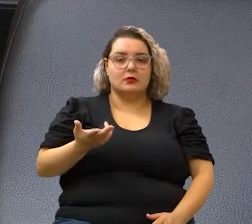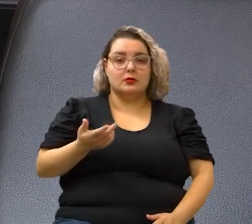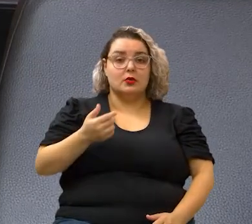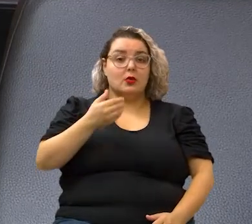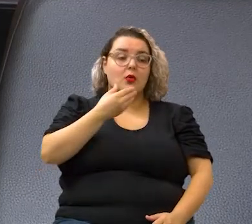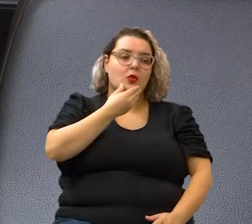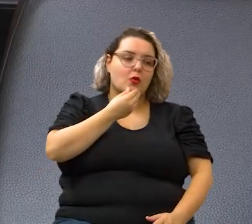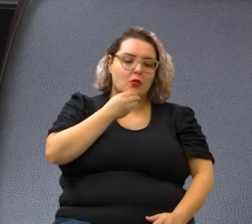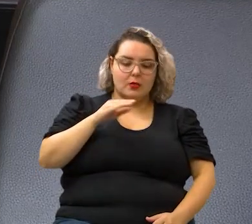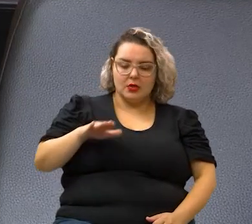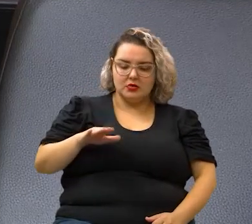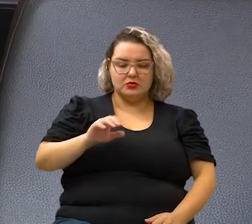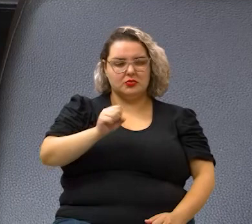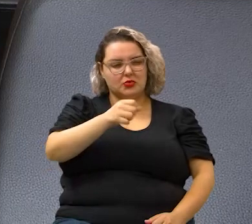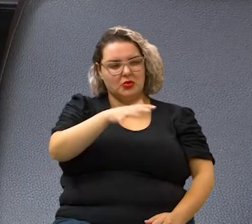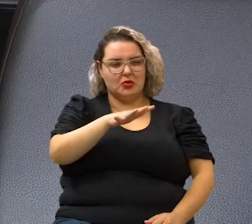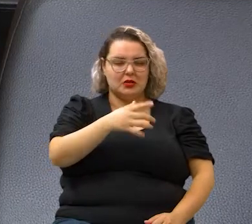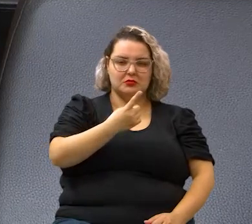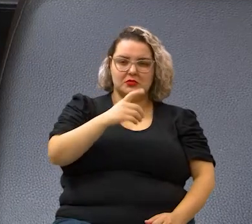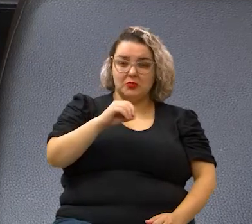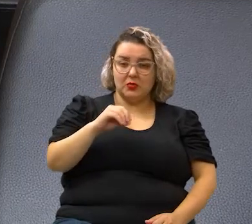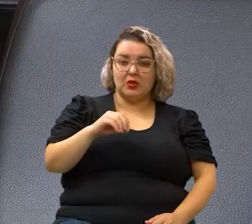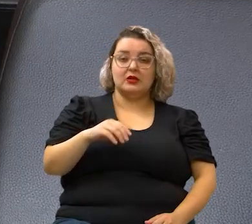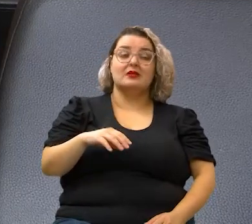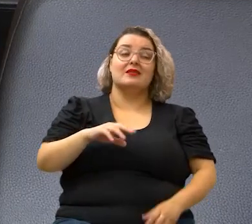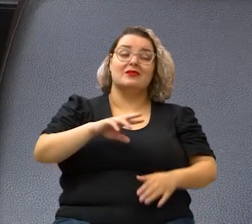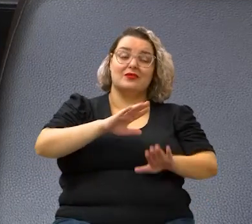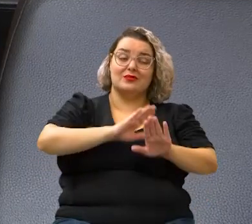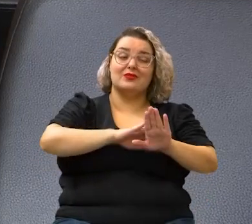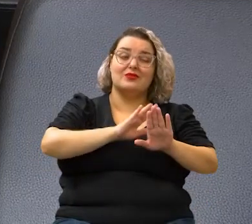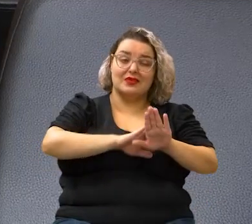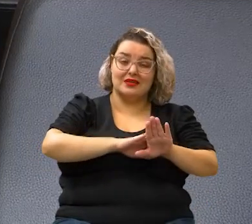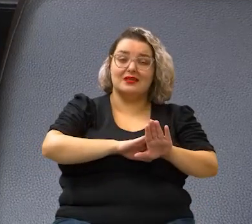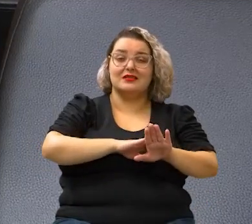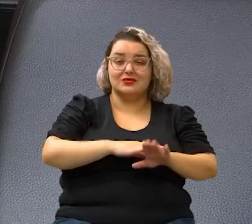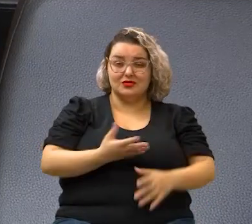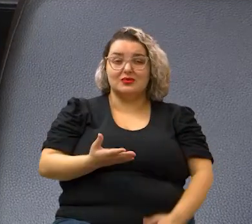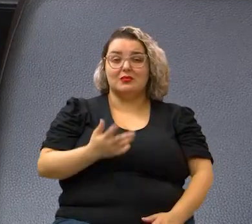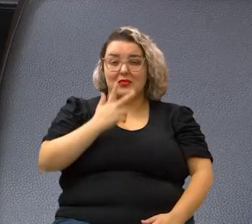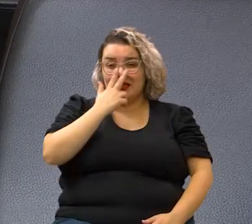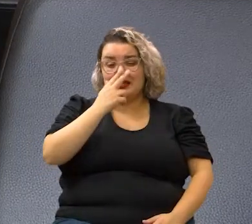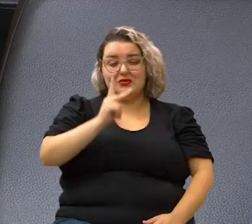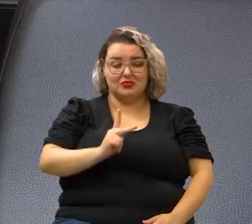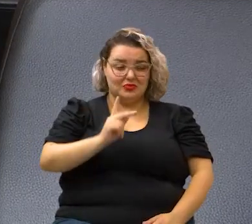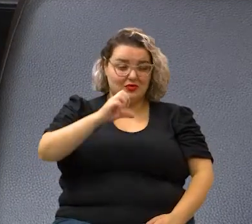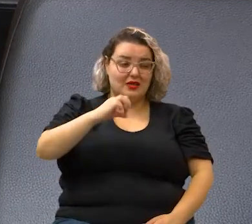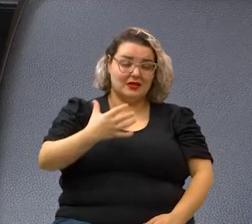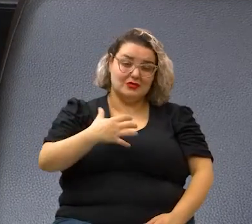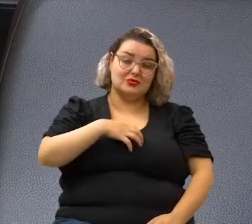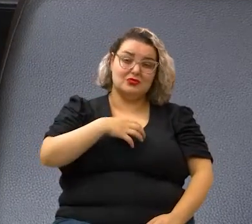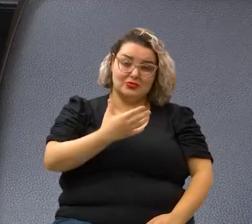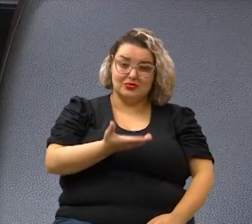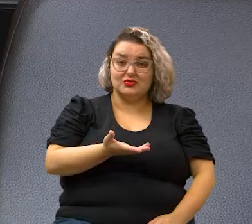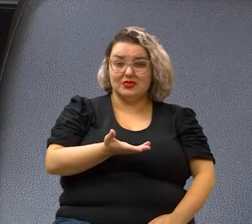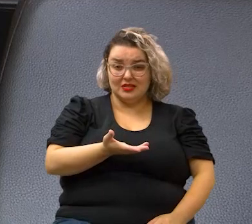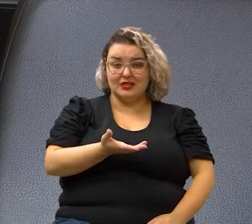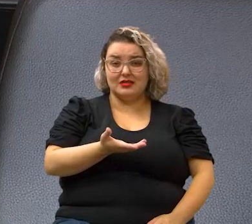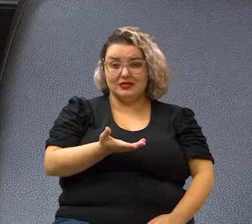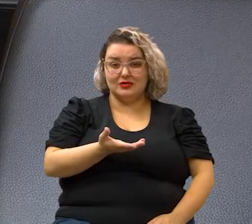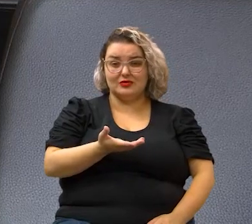absoluta certeza que aquele menino de 8, 10 anos, ele estava sob efeito da K9, até pelas condições